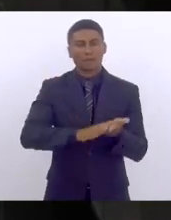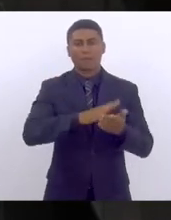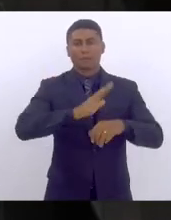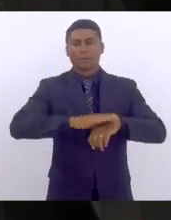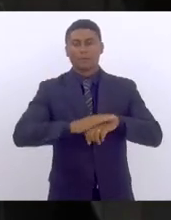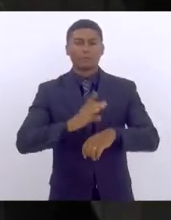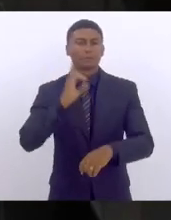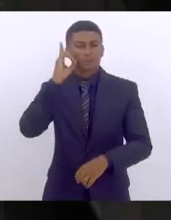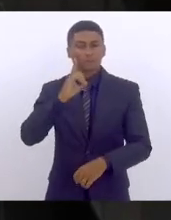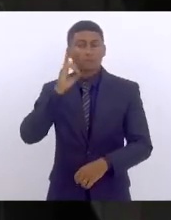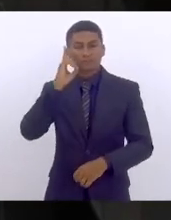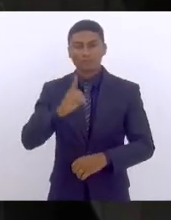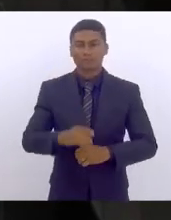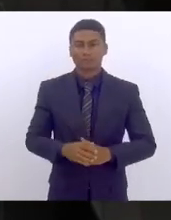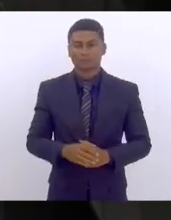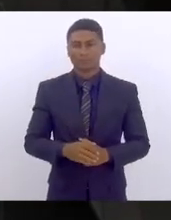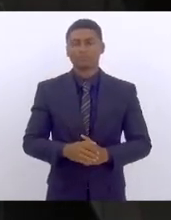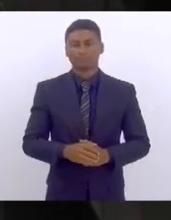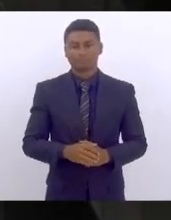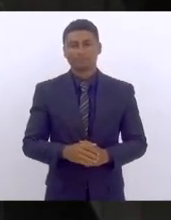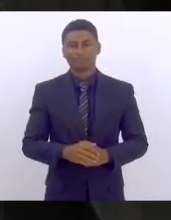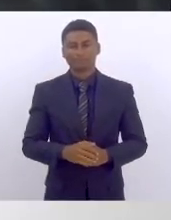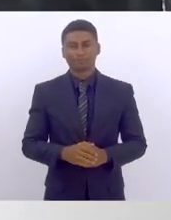parabéns à Alerge, que dá esse primeiro passo.